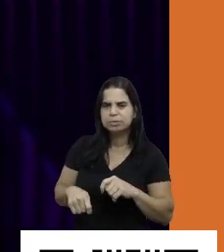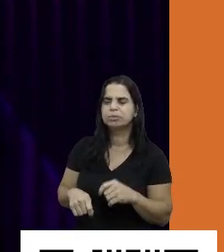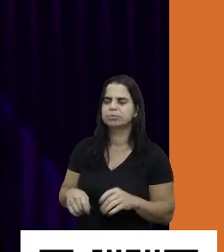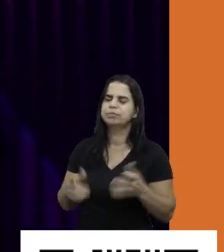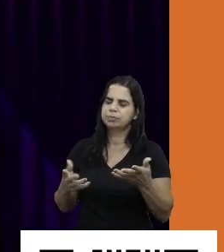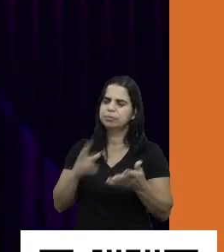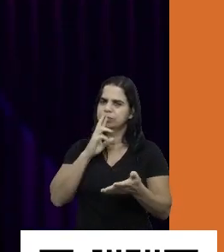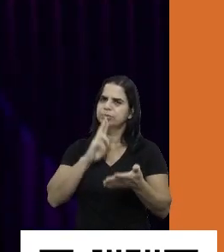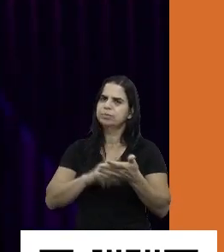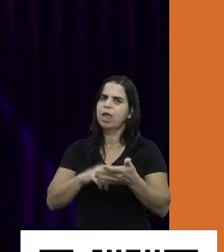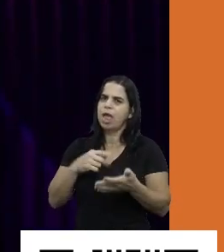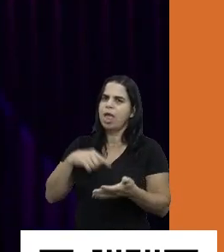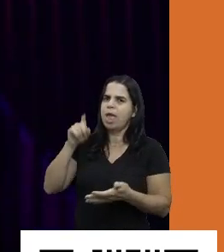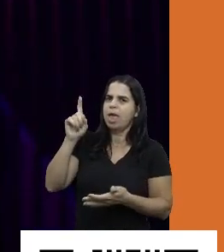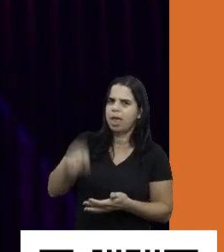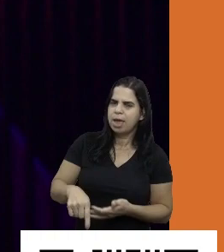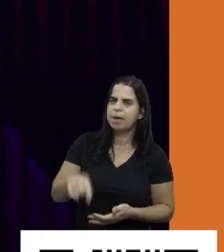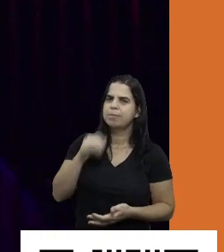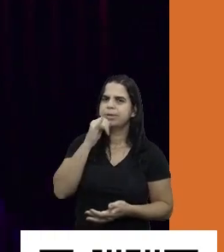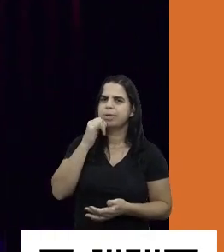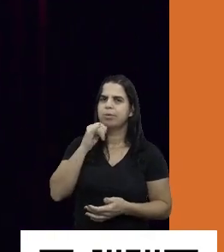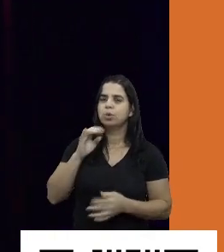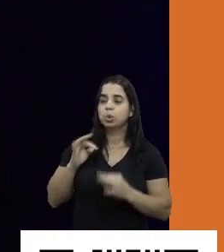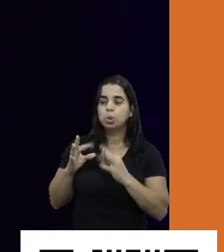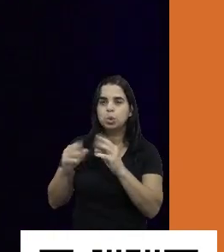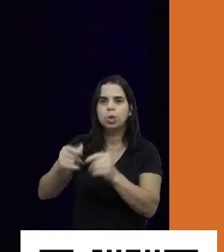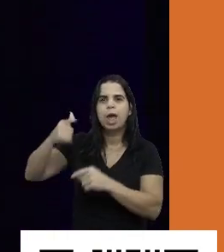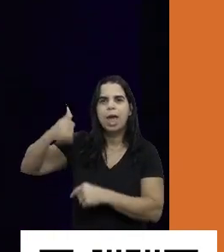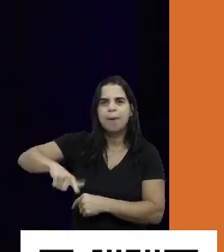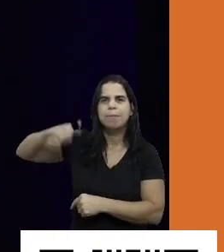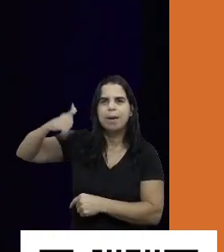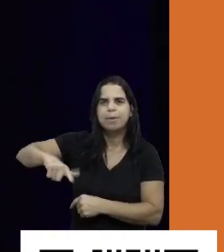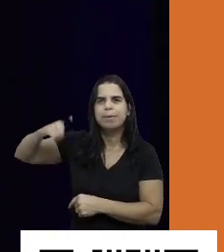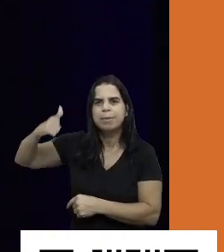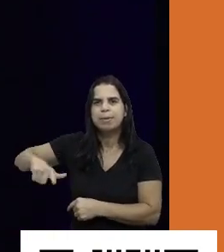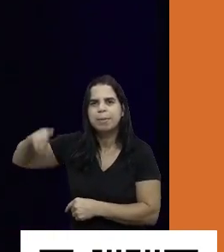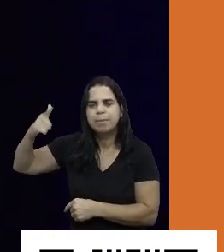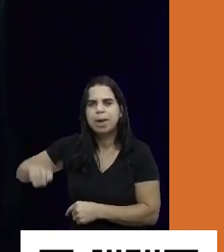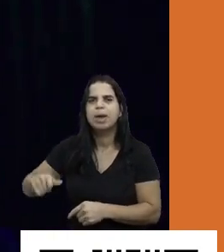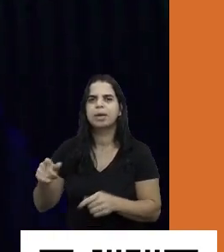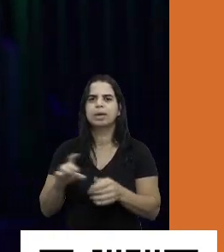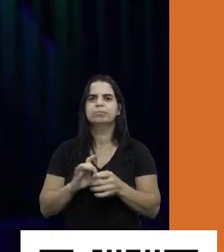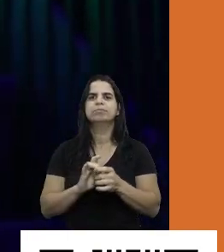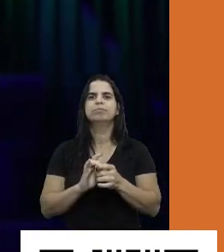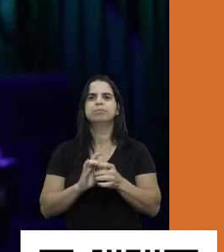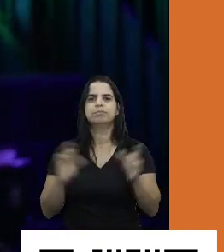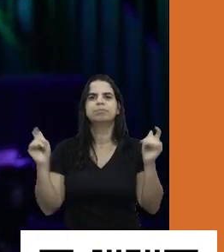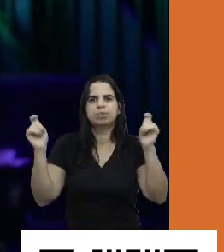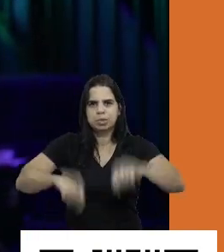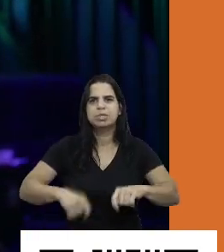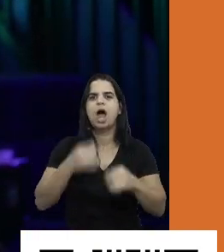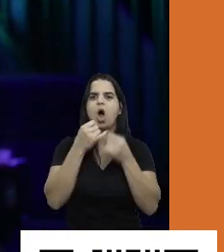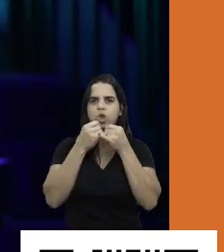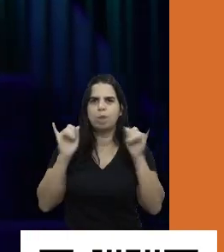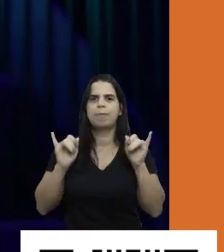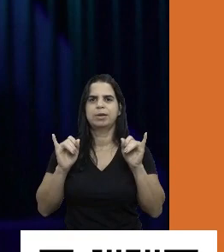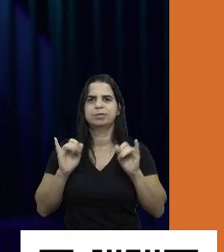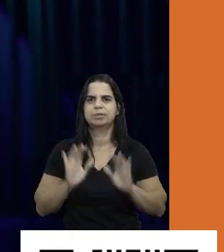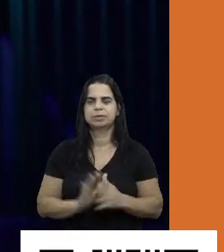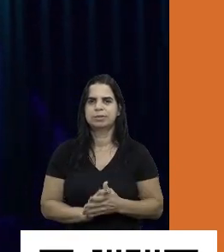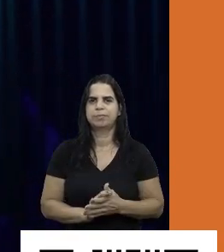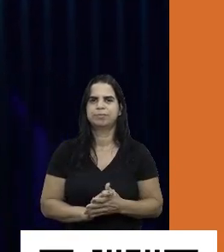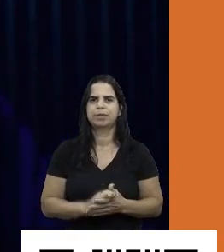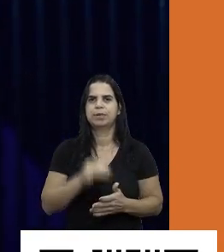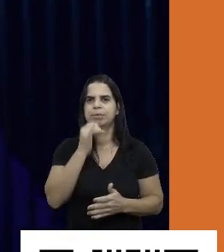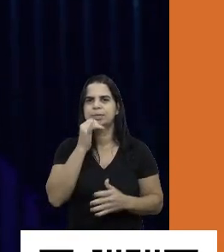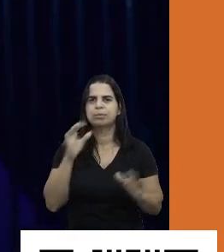tem tudo que é repetitivo é possível de ser automatizar Então os conectores hoje eu acho que já